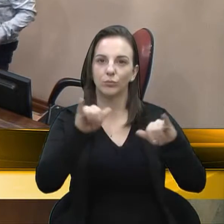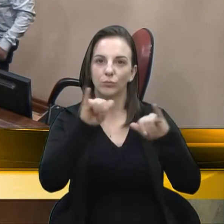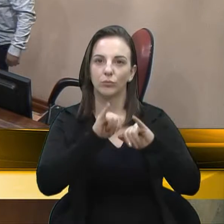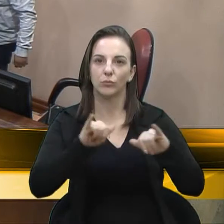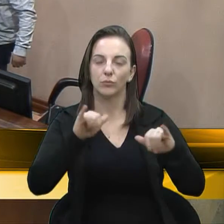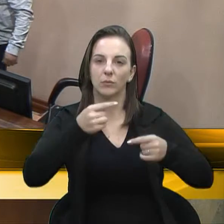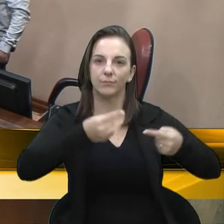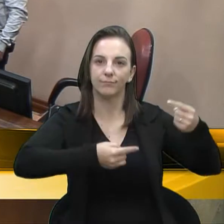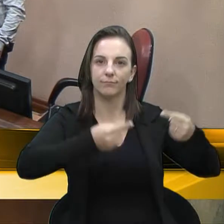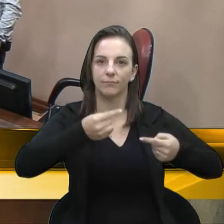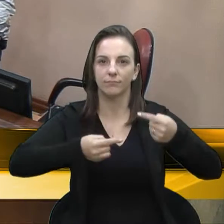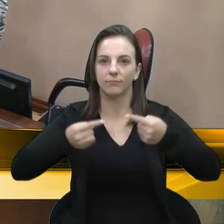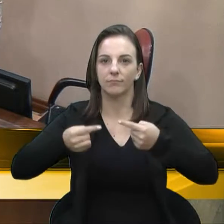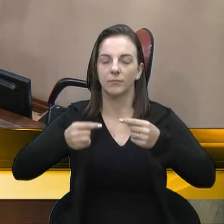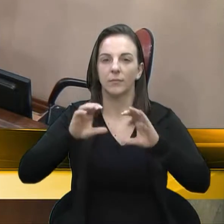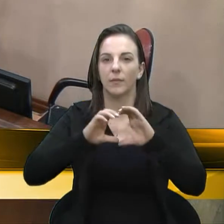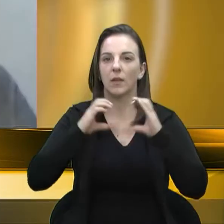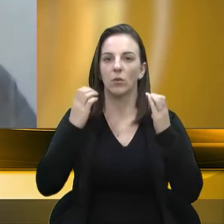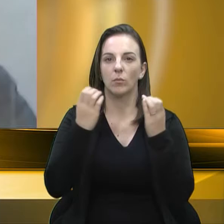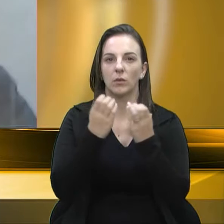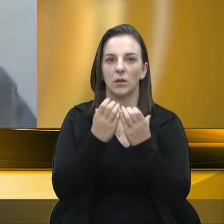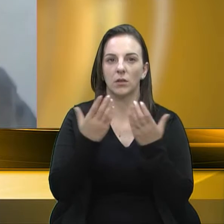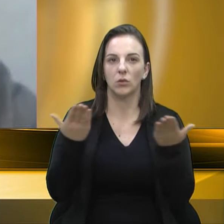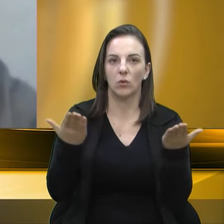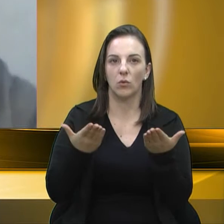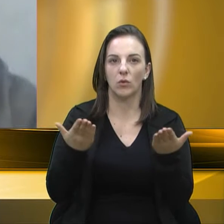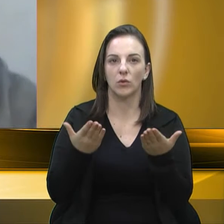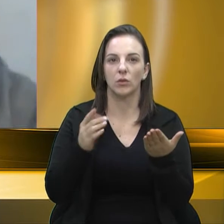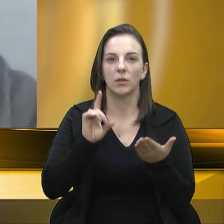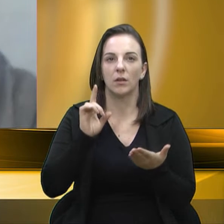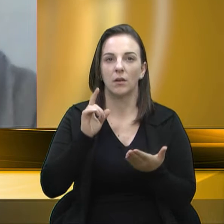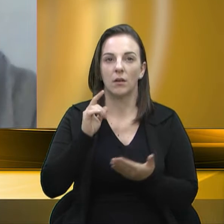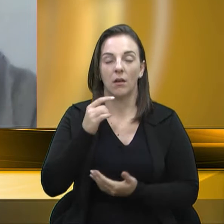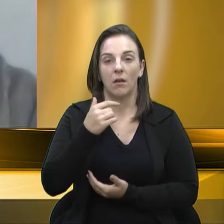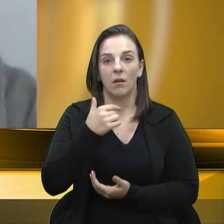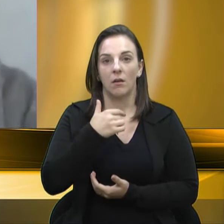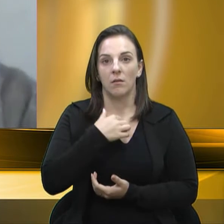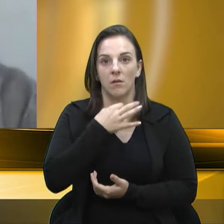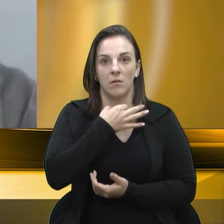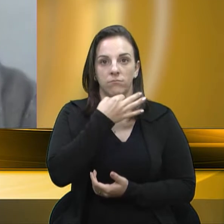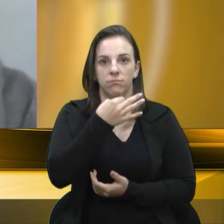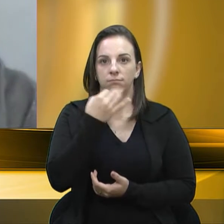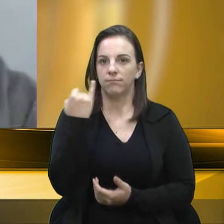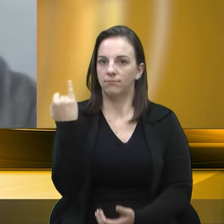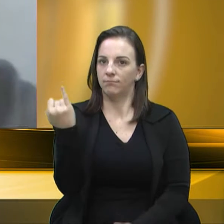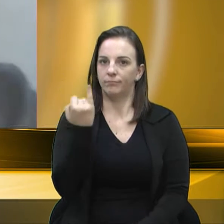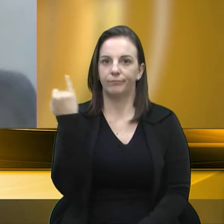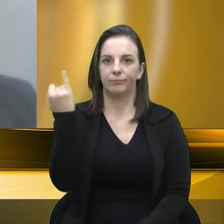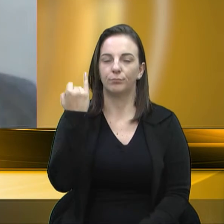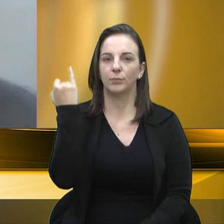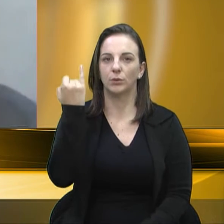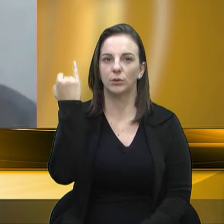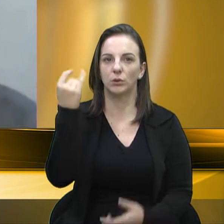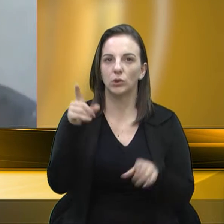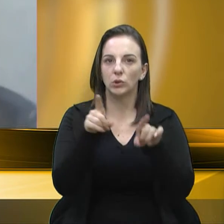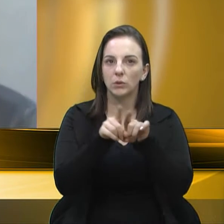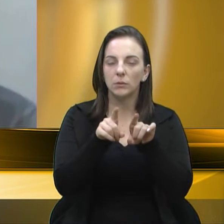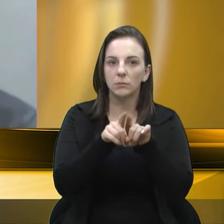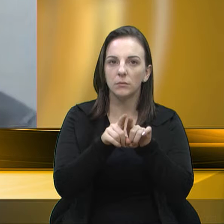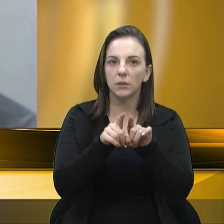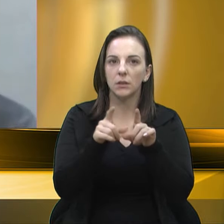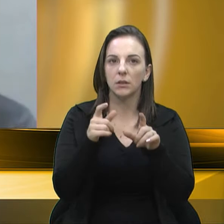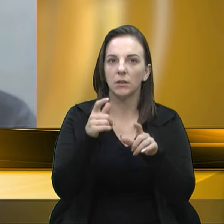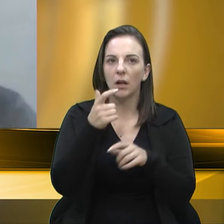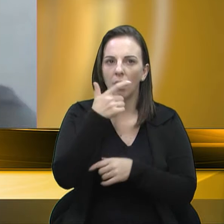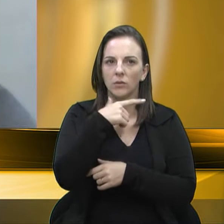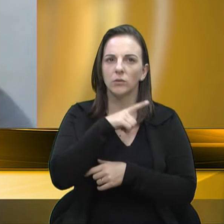debate da comunidade, enfim, eu considero de extrema relevância e ou a maior possibilidade da